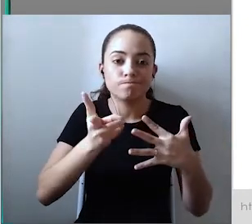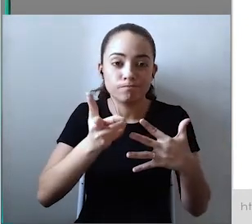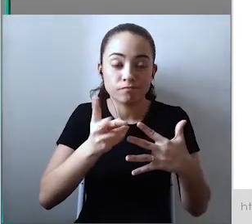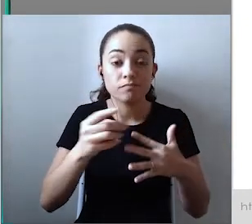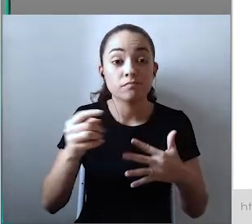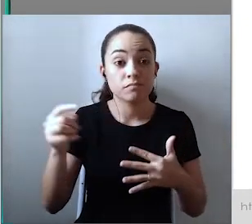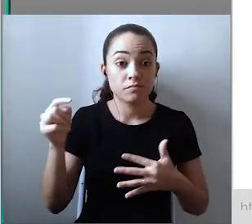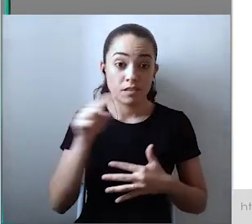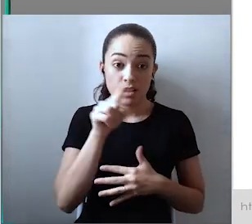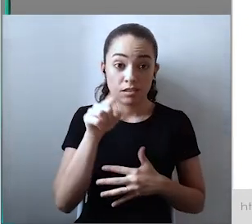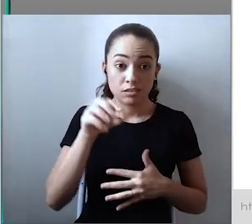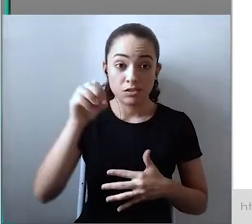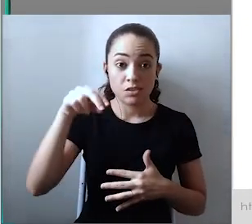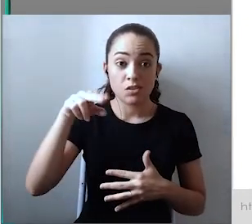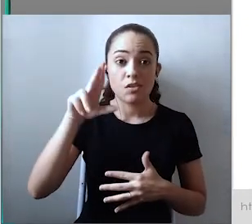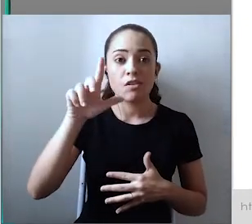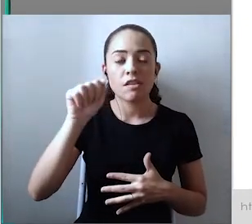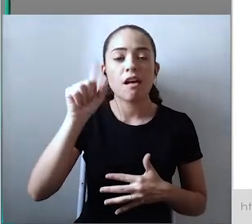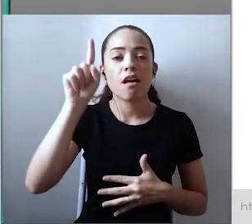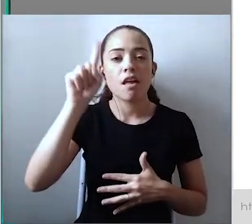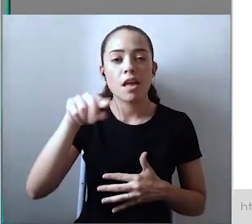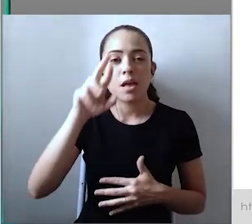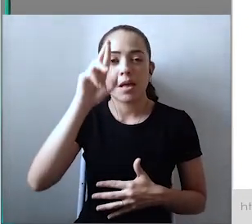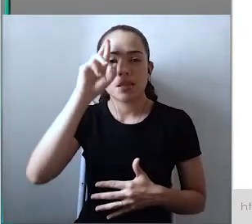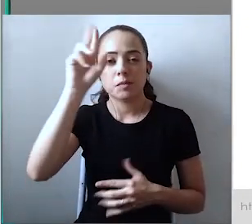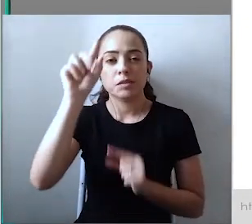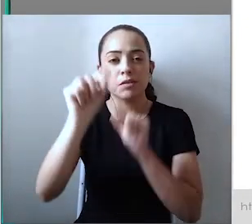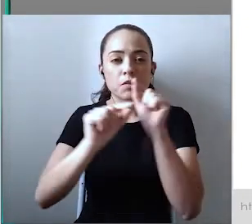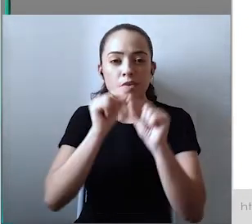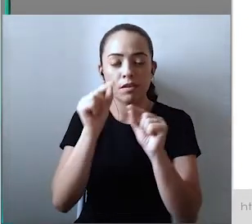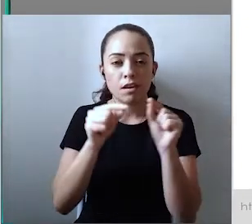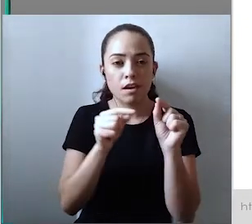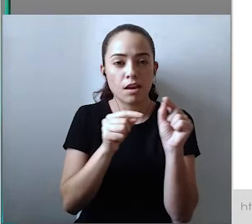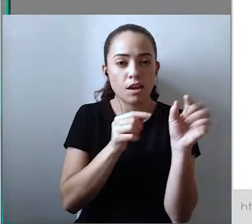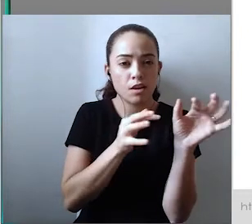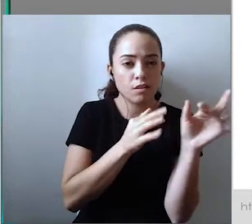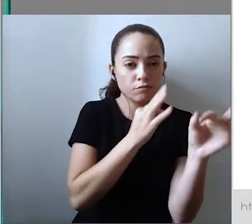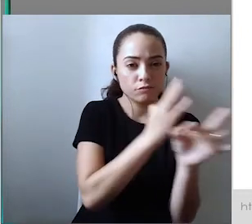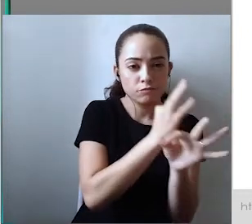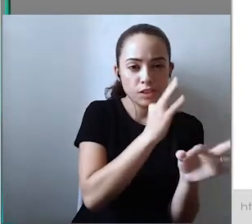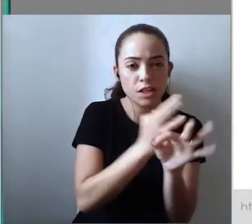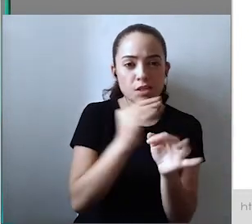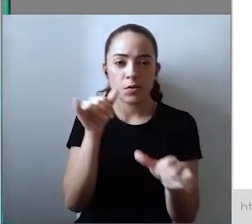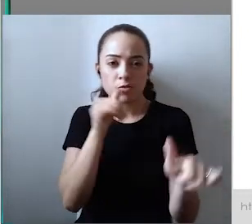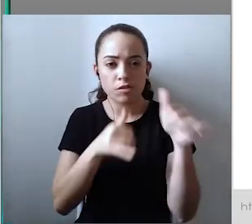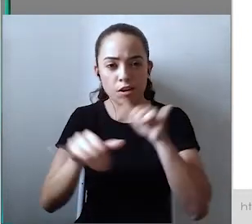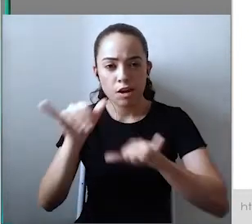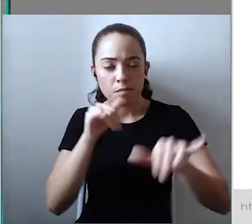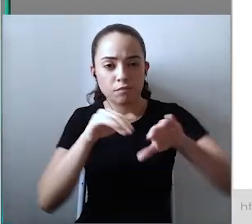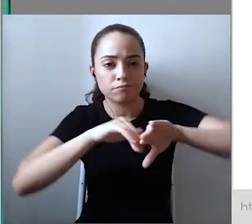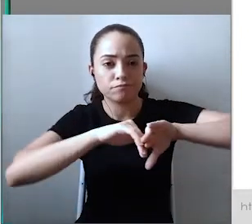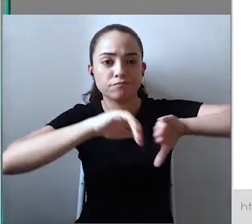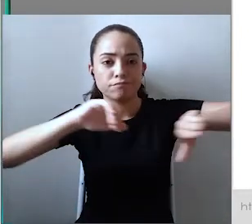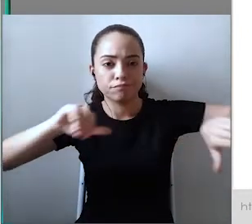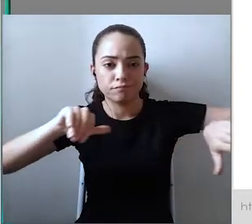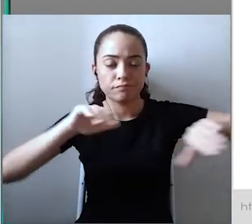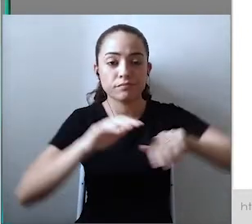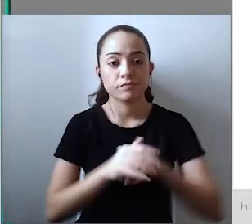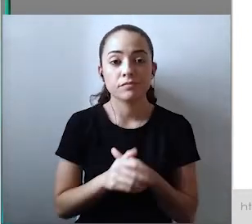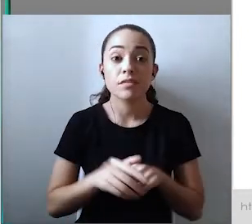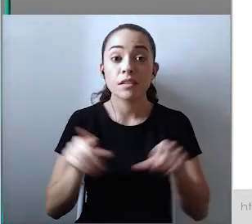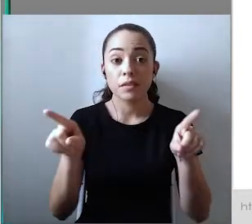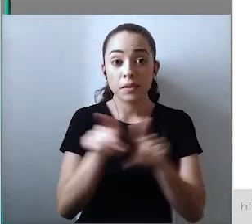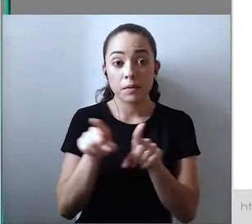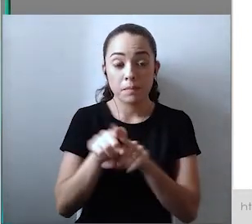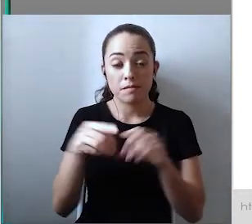zonas ocludentes são responsáveis pela separação físico-química entre os meios externo e interno.